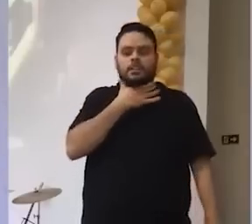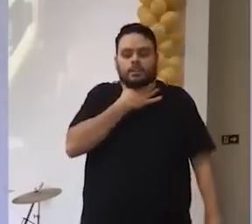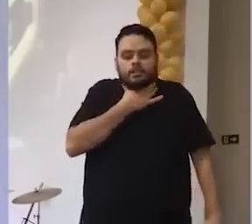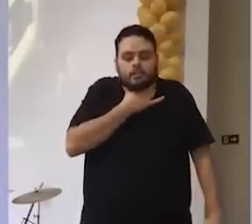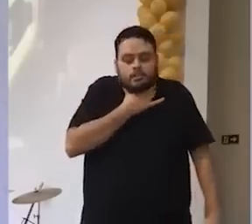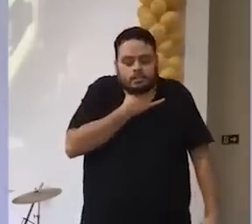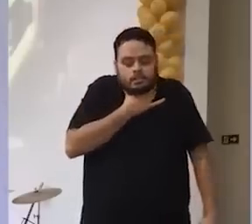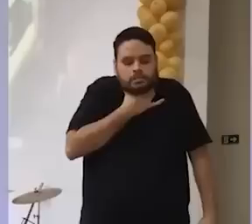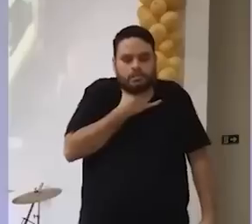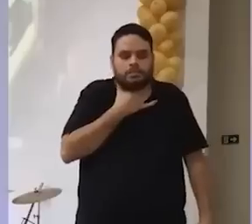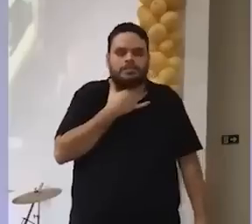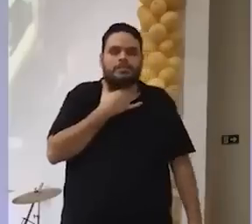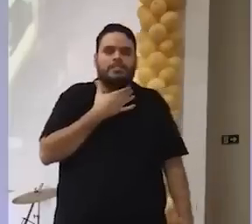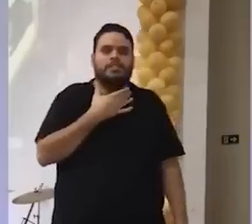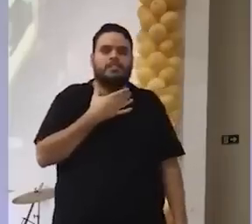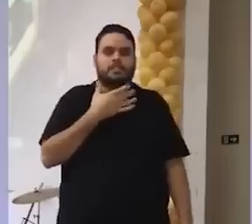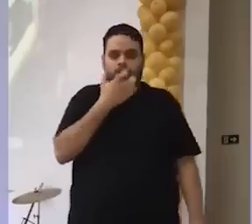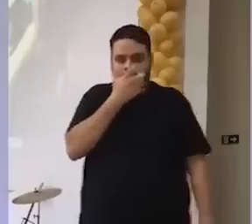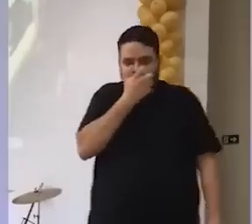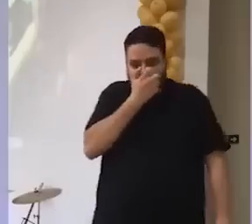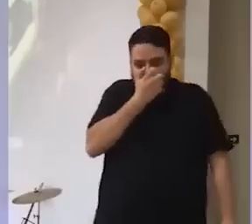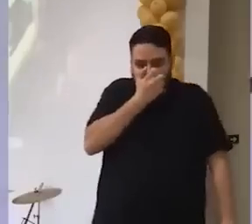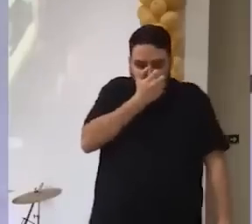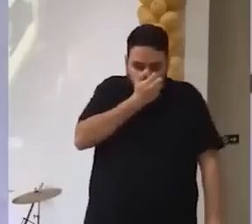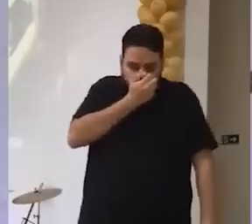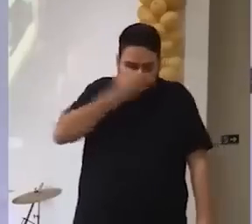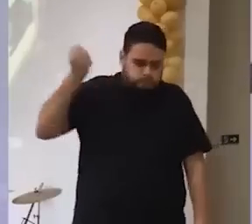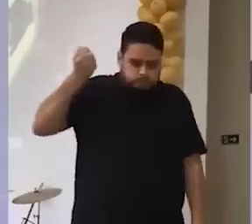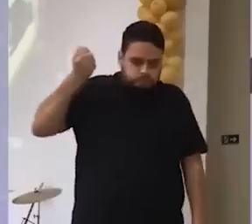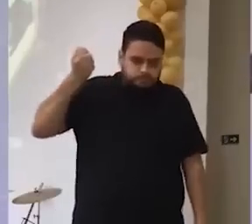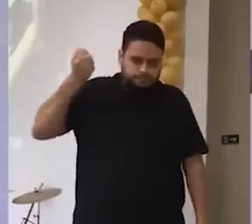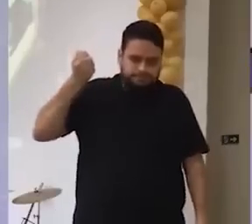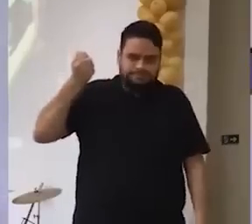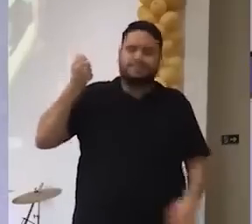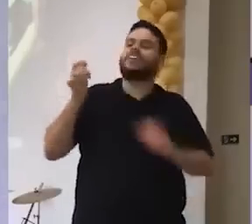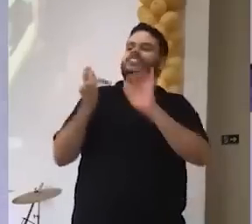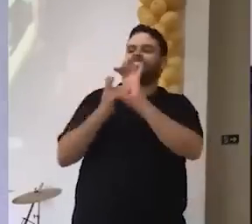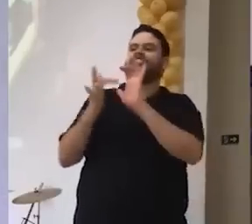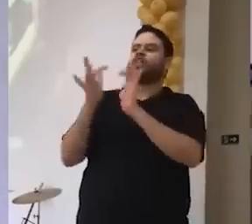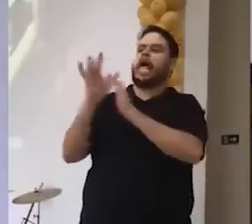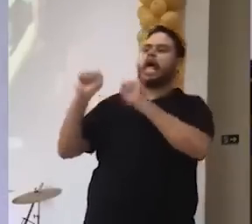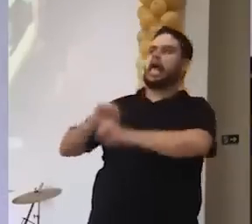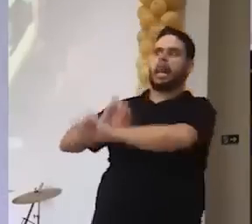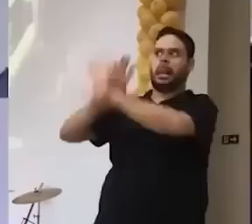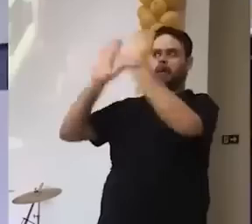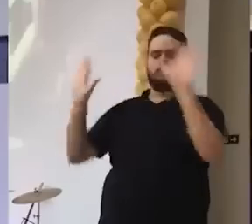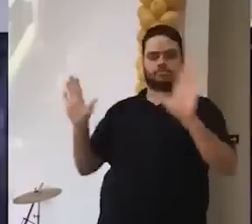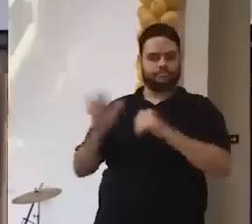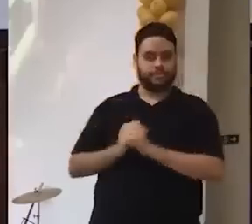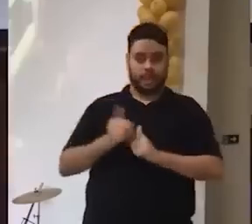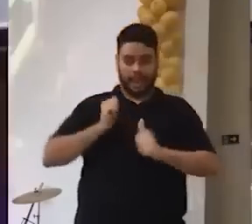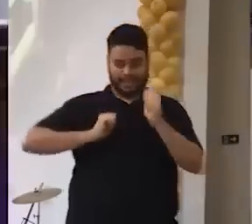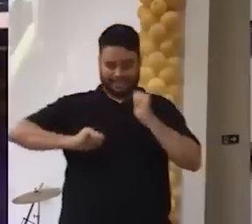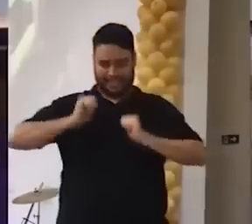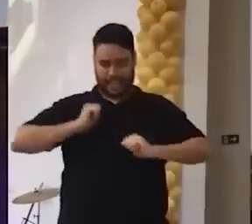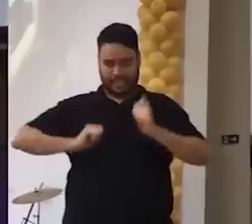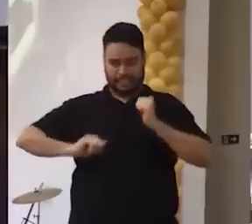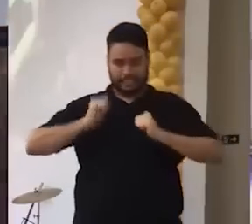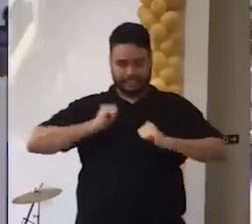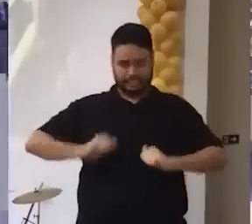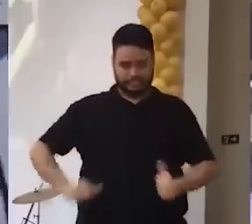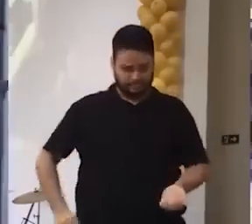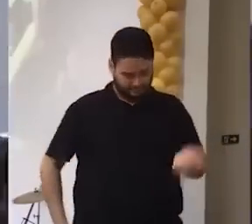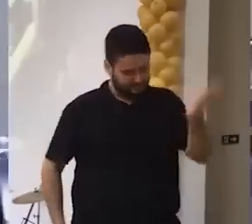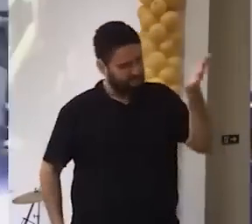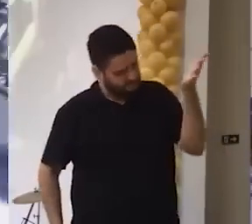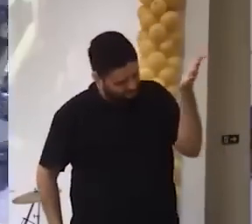pescoço, tirar o oxigênio. E Jesus foi claro: a ansiedade é inútil.